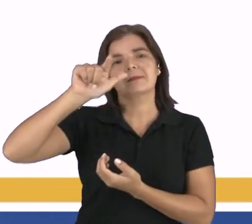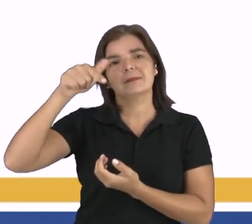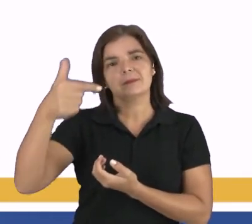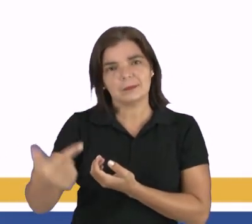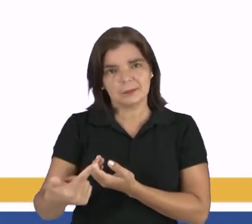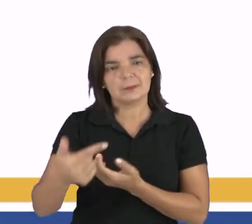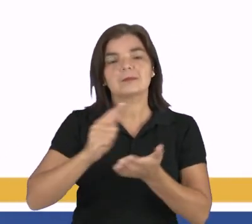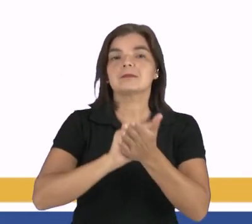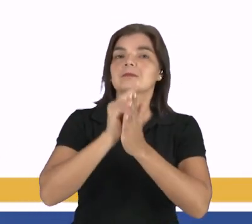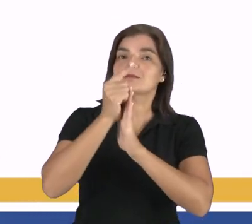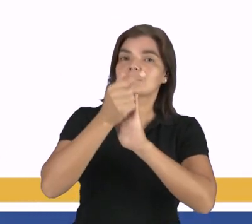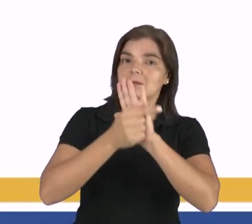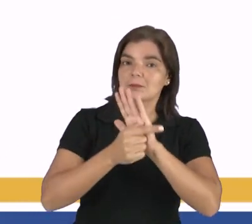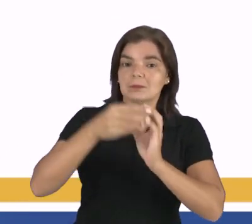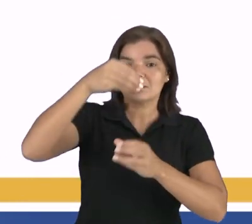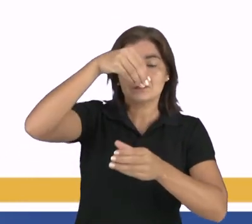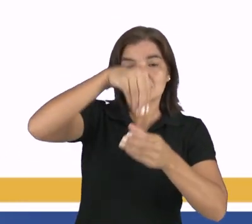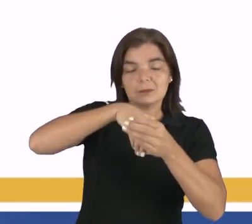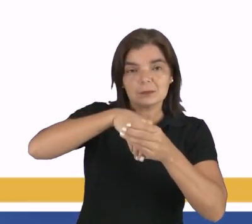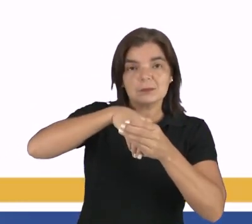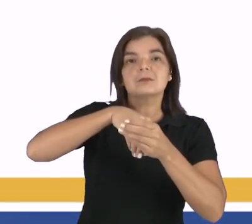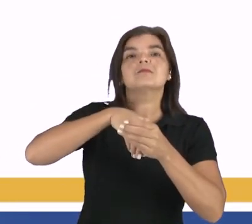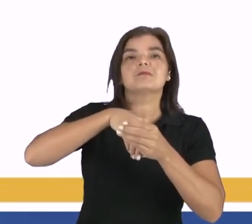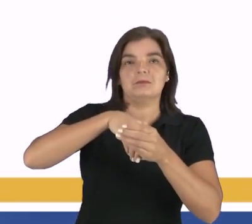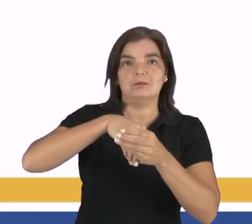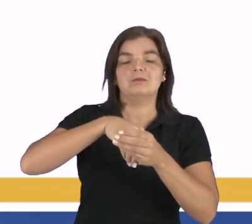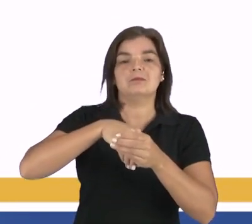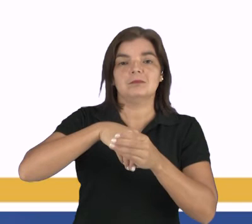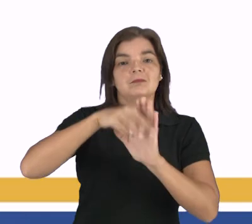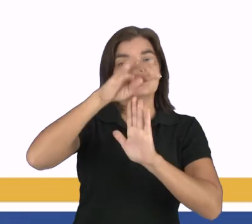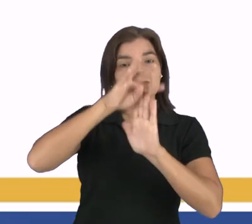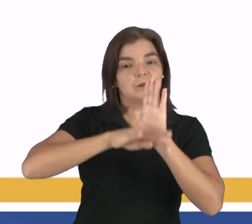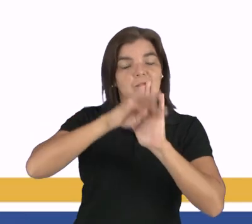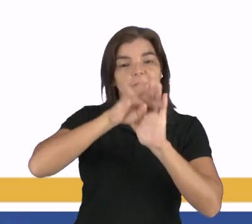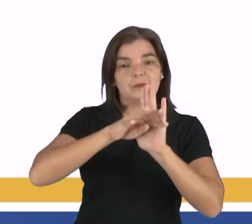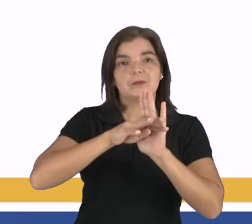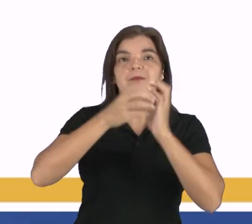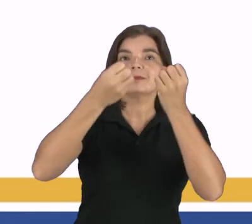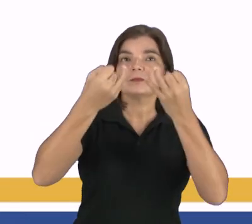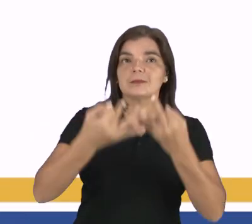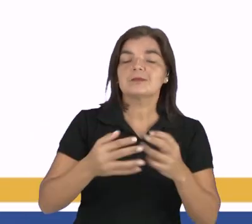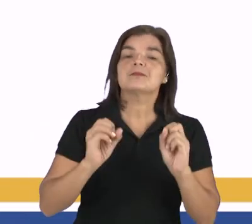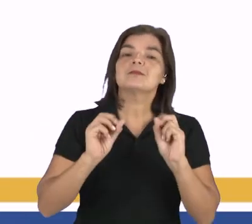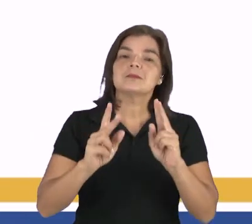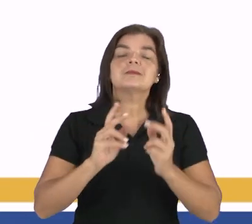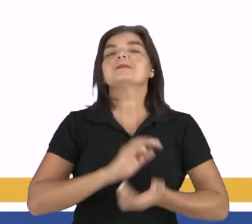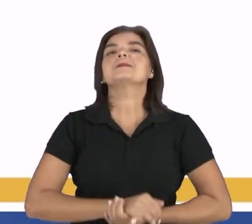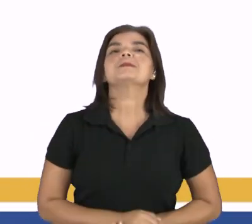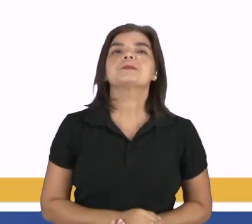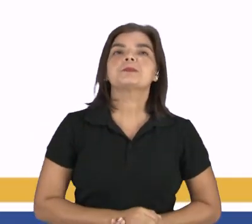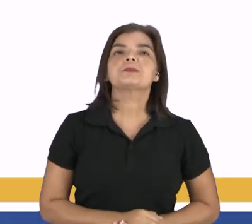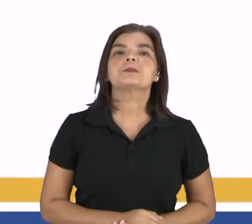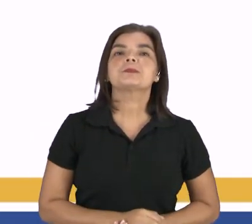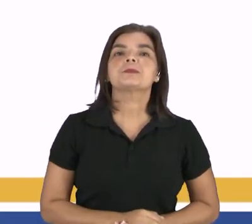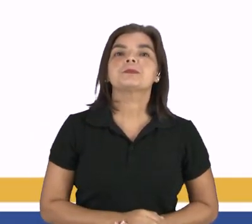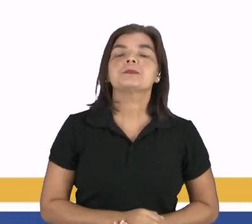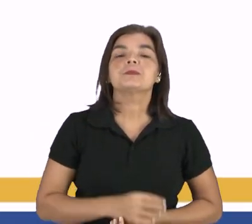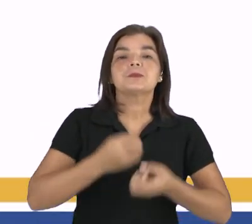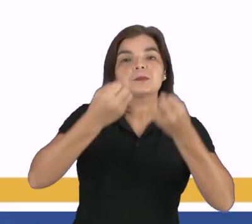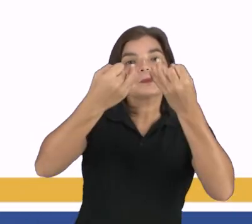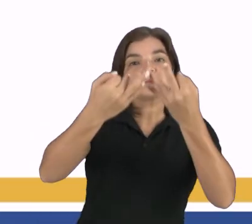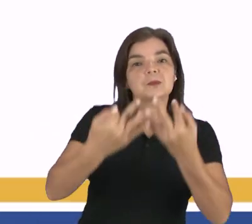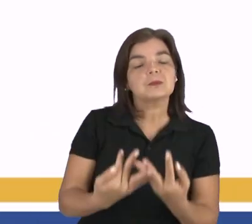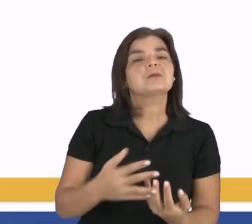Esses são gêneros dentro do rol de textos argumentativos, ok? Então, a